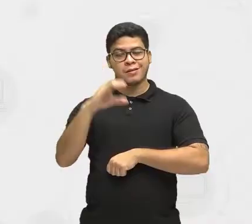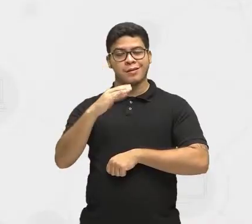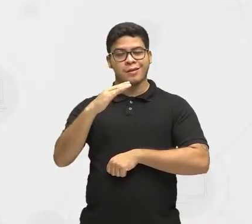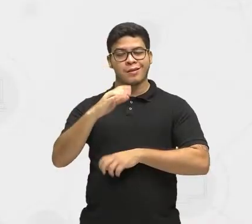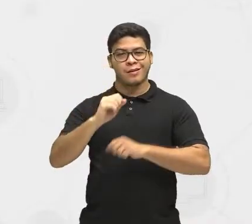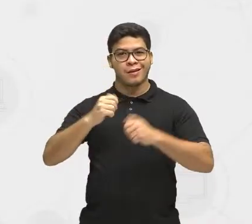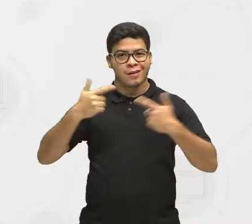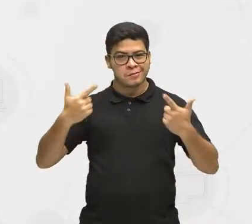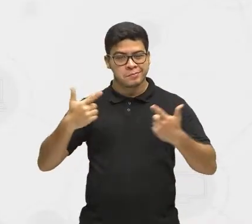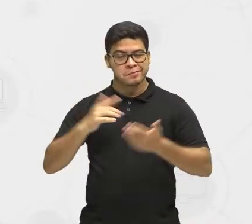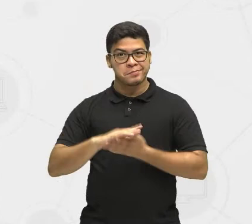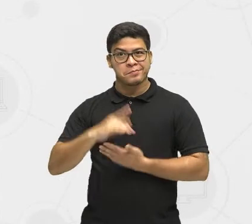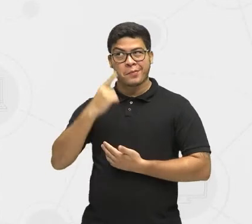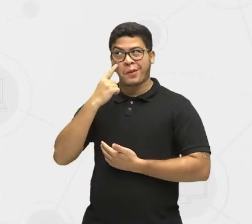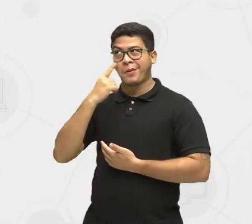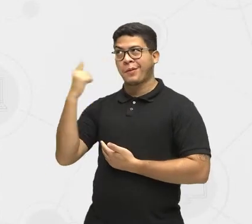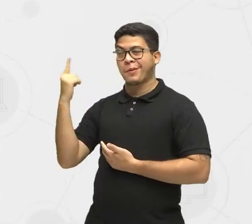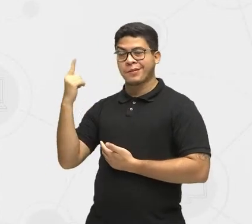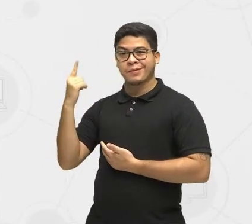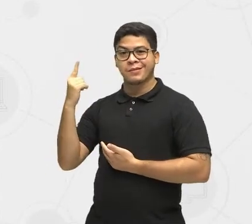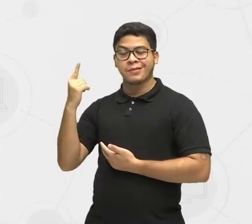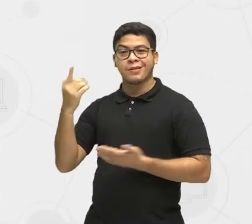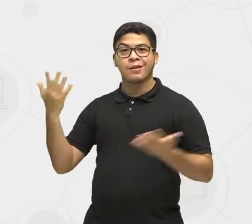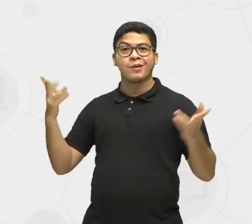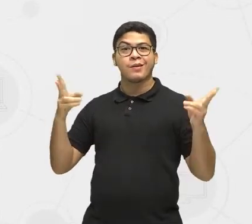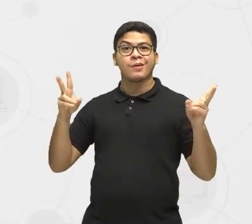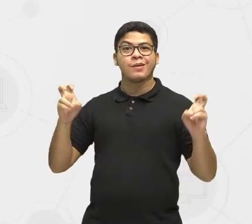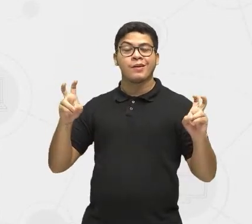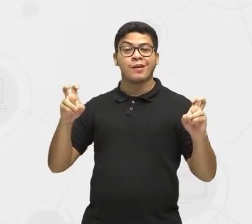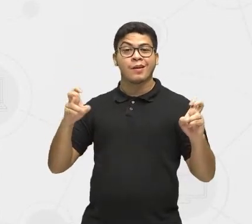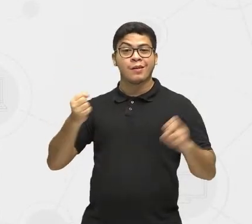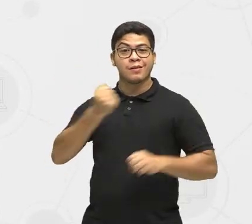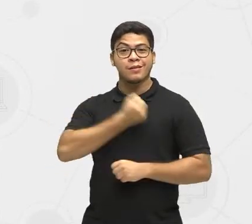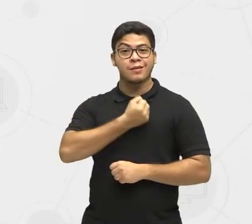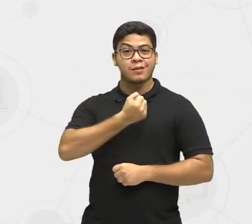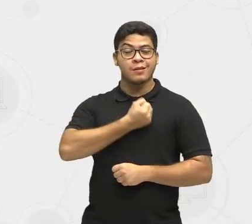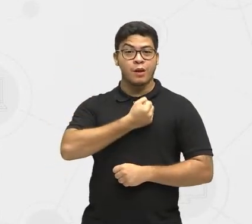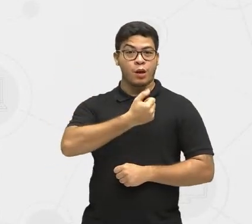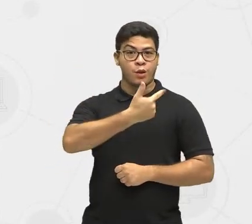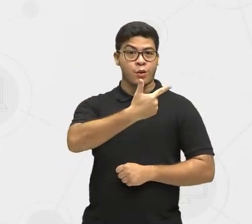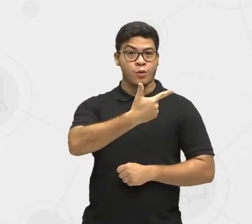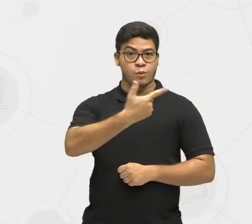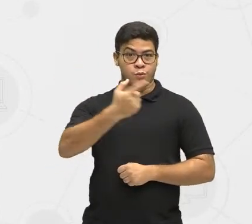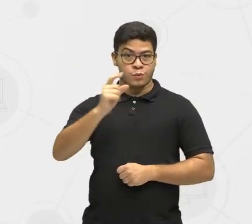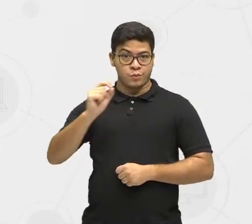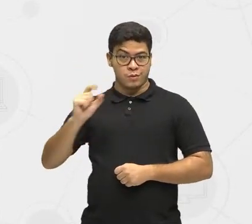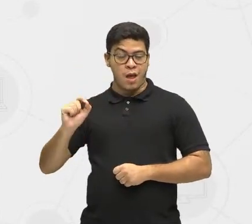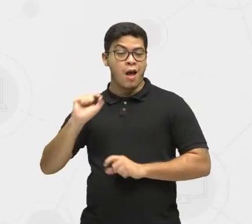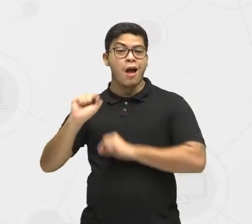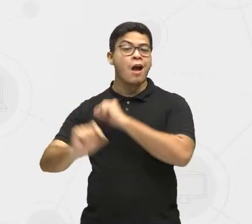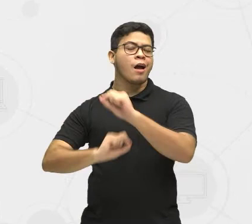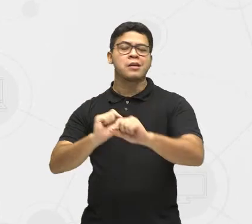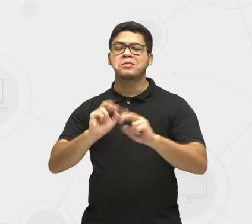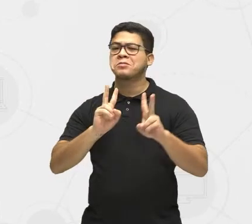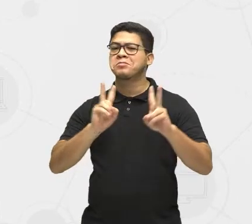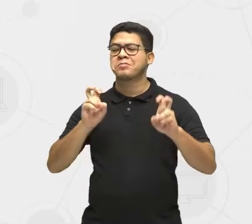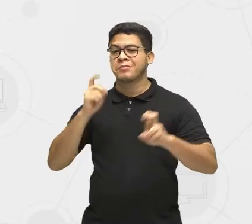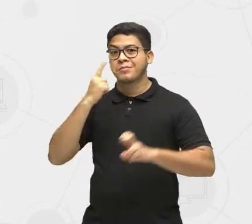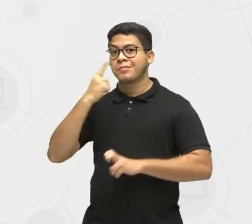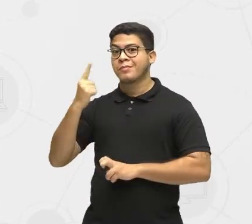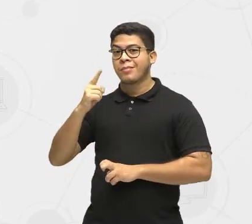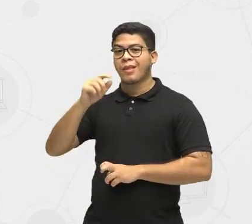de hoje? Olha só, a nossa aula de número 200 e o nosso conteúdo nós vamos falar sobre